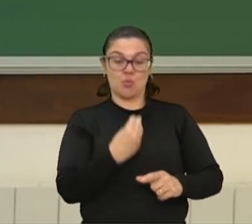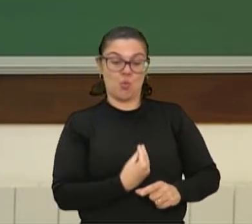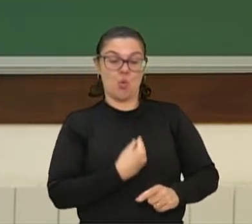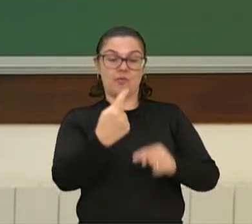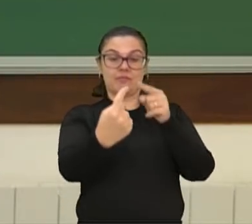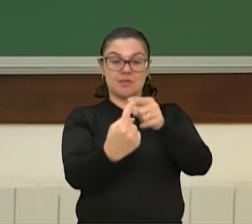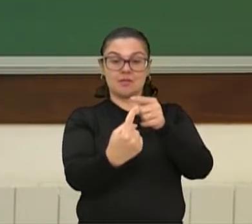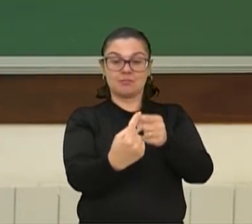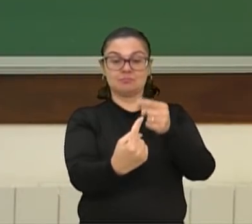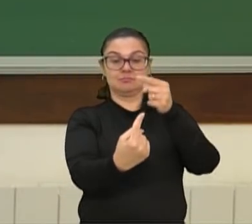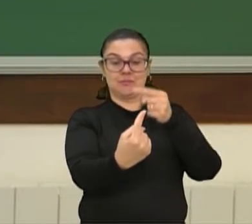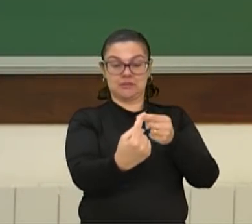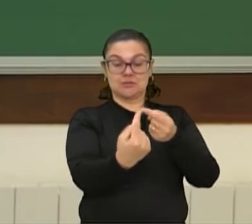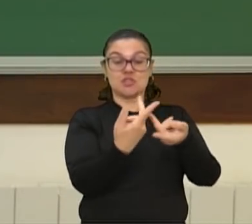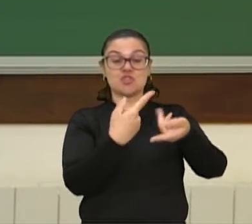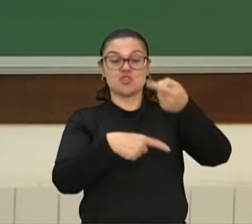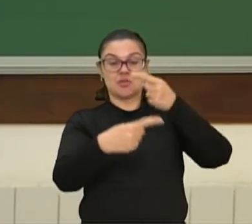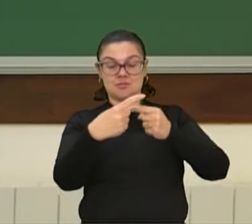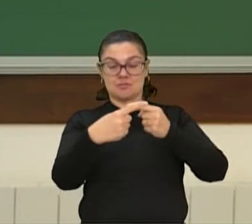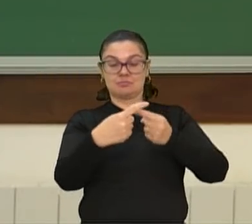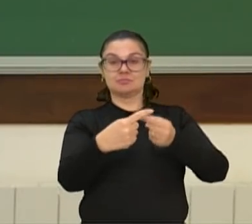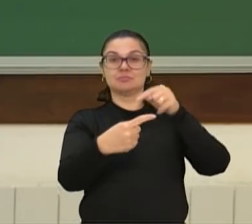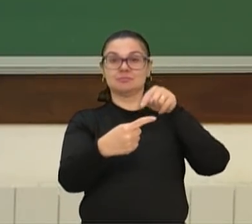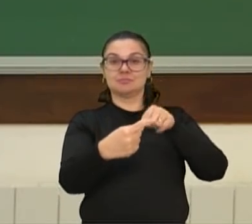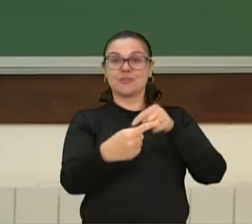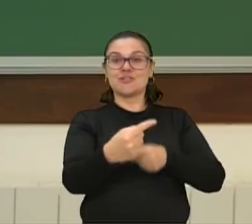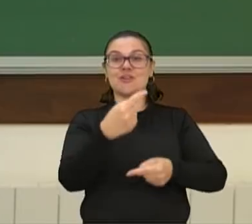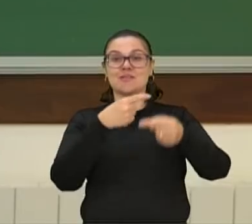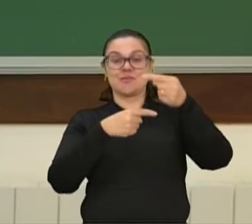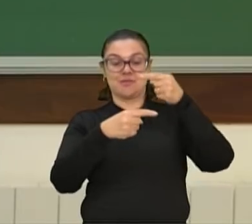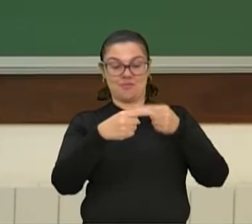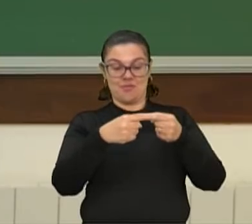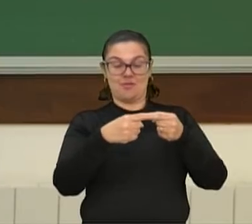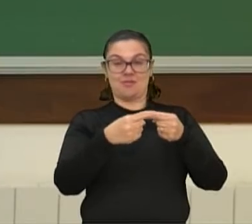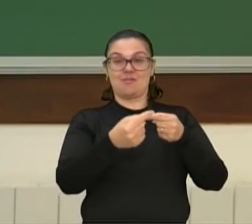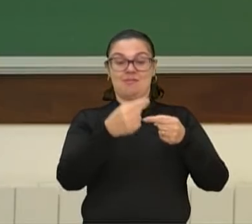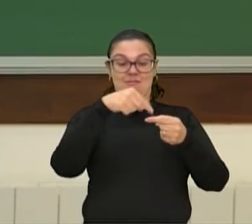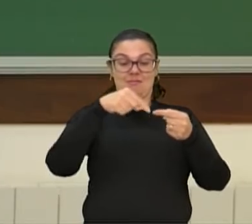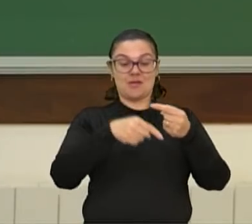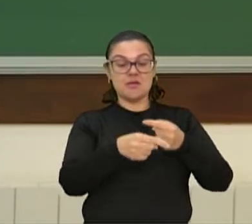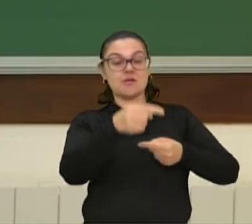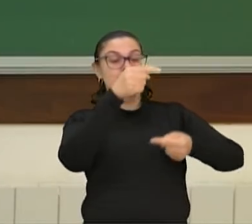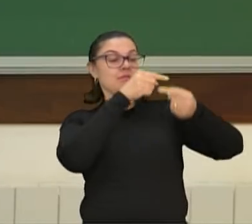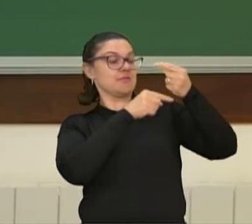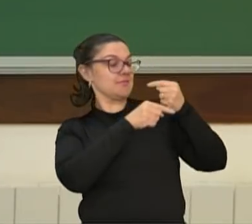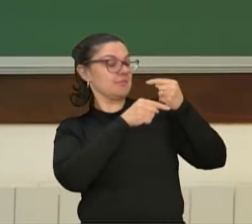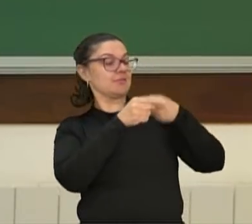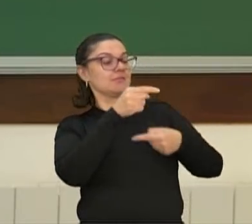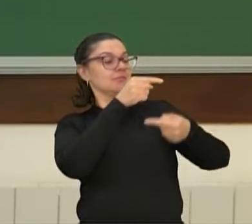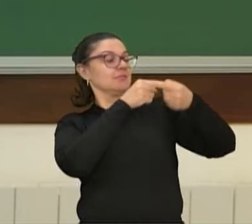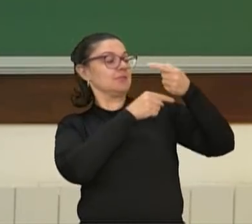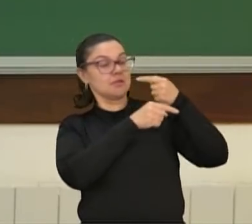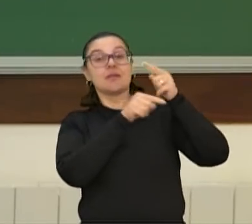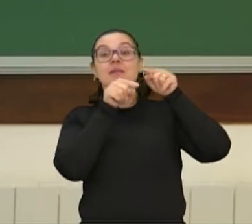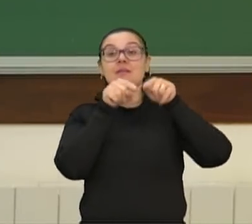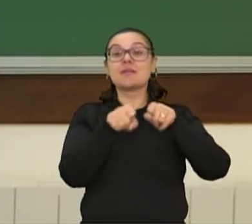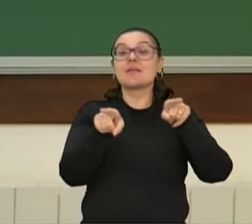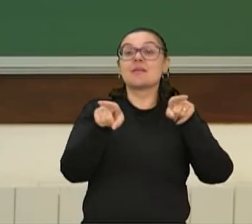geração anterior. A geração anterior tem como causa a geração anterior. E dessa maneira